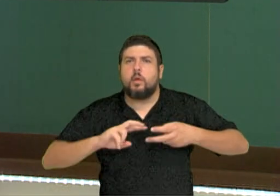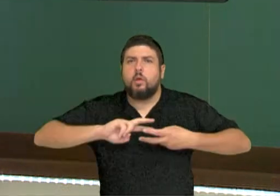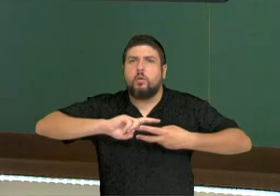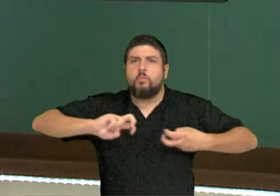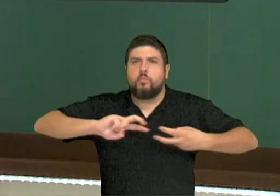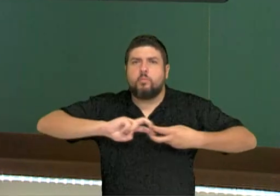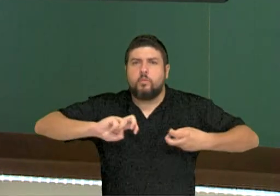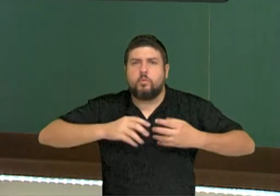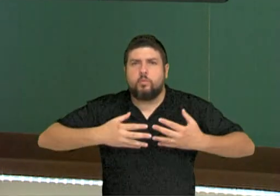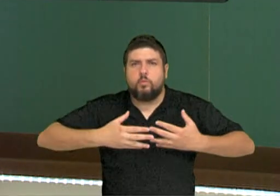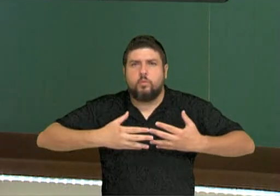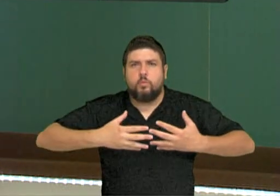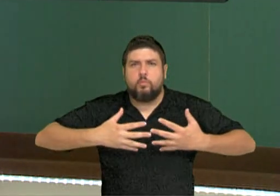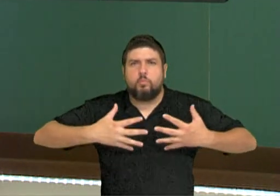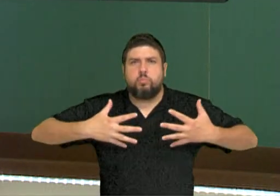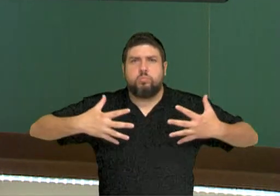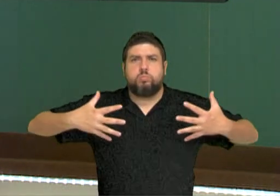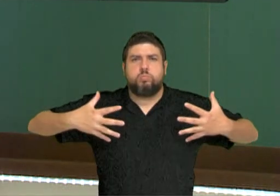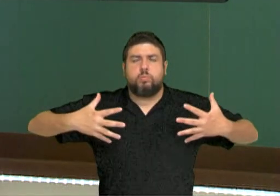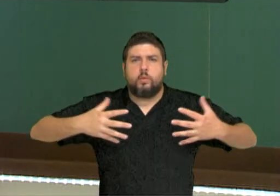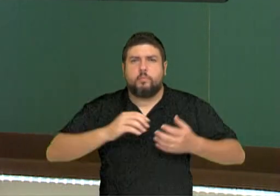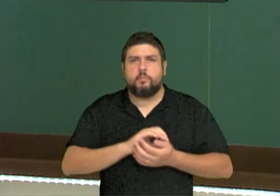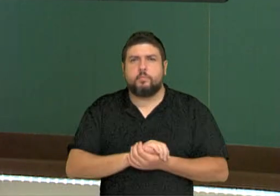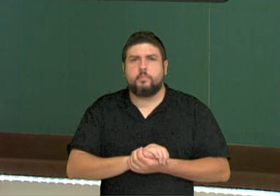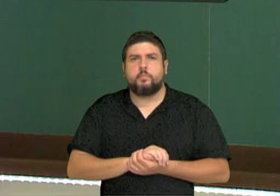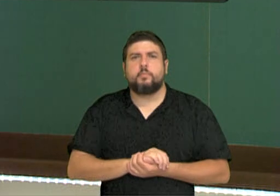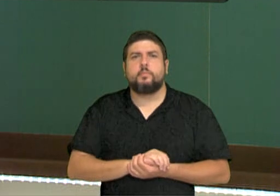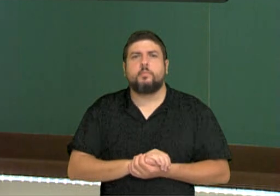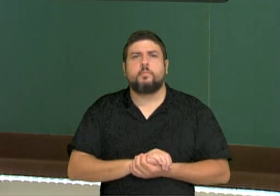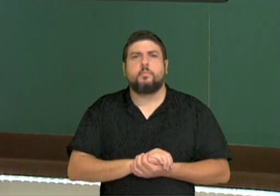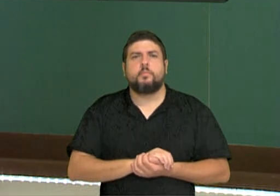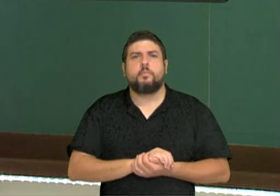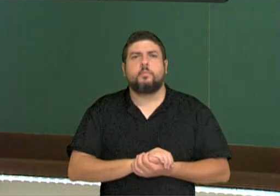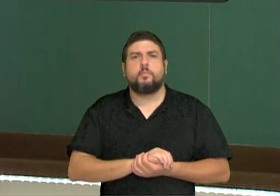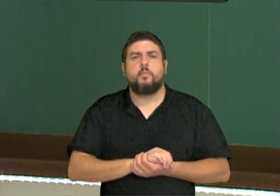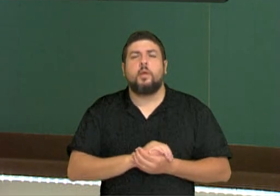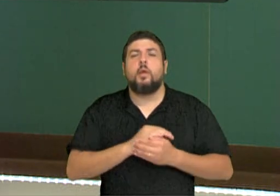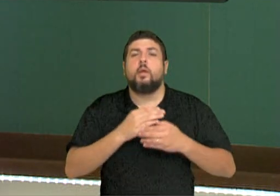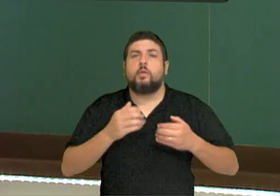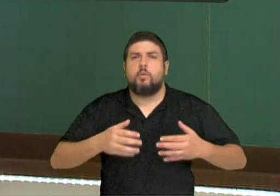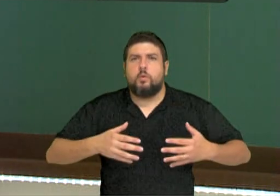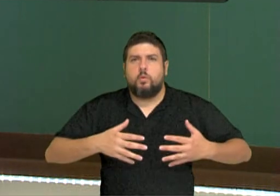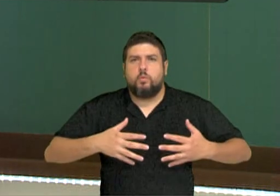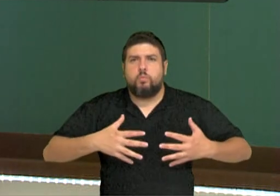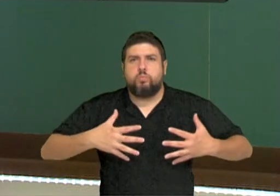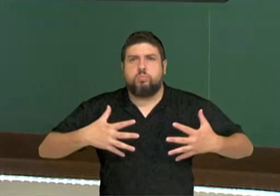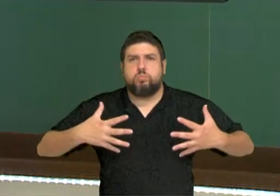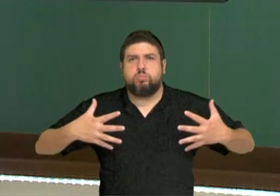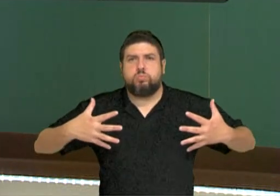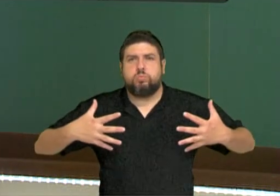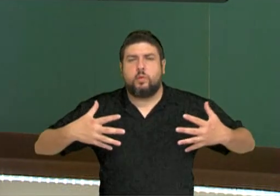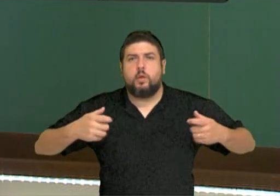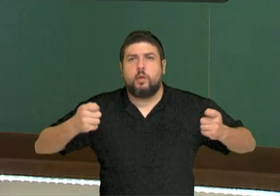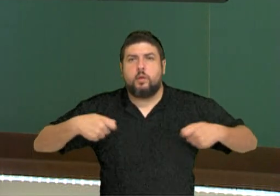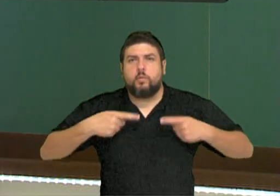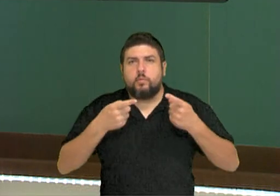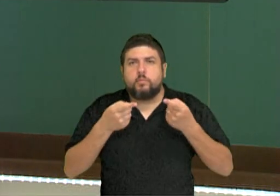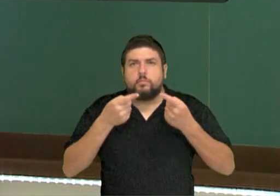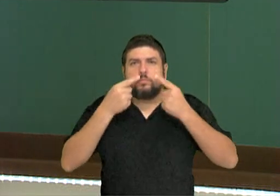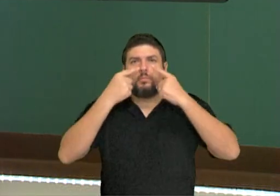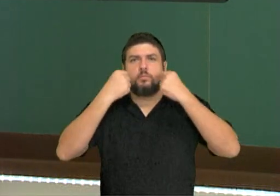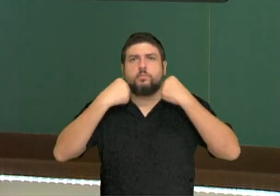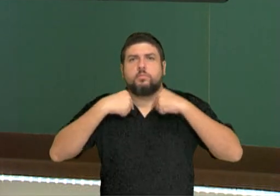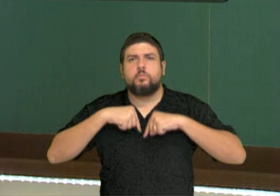da nossa caixa torácica aumenta, tá? Isso permite que o ar entre nas nossas vias